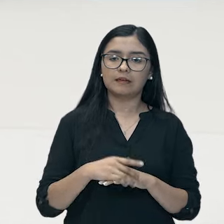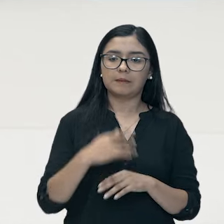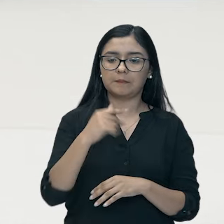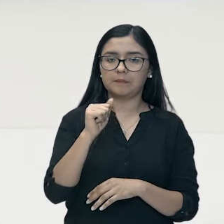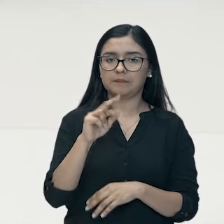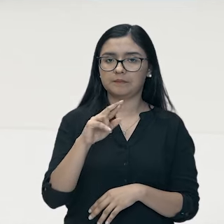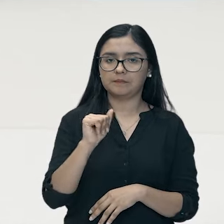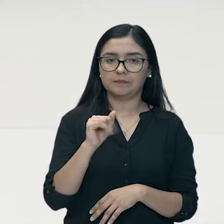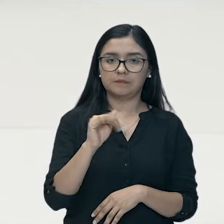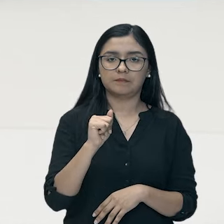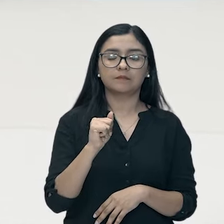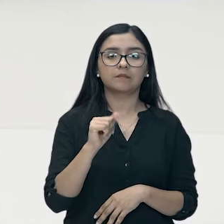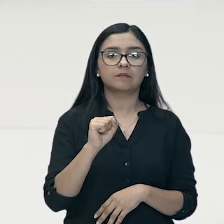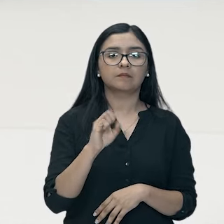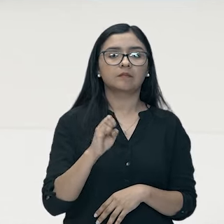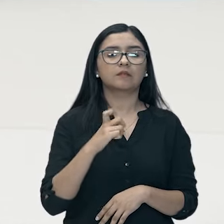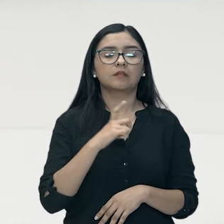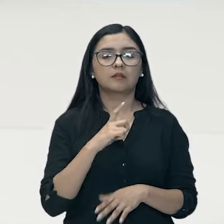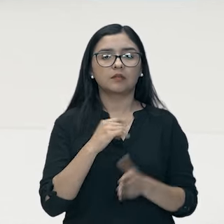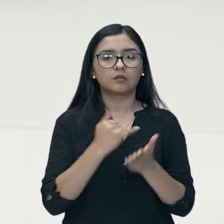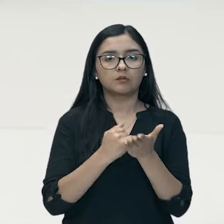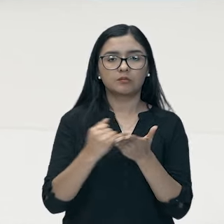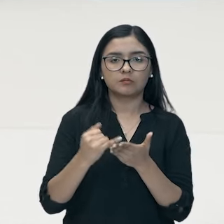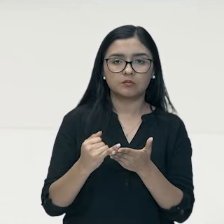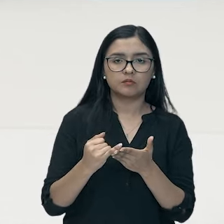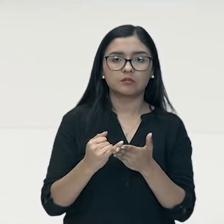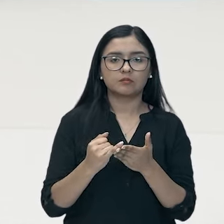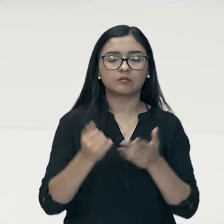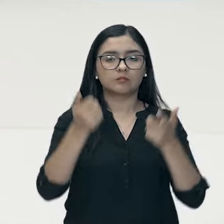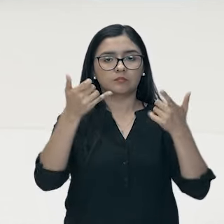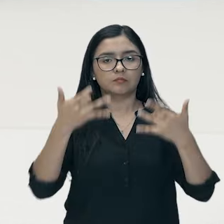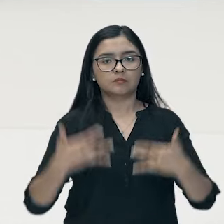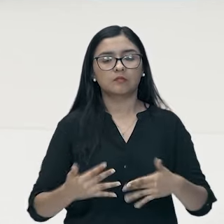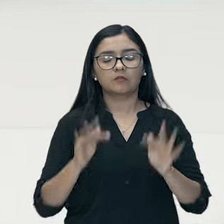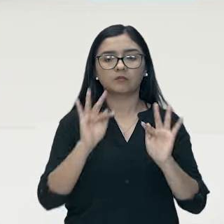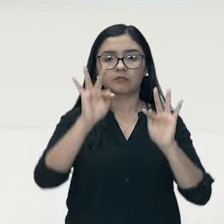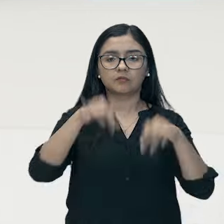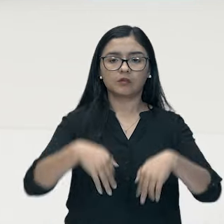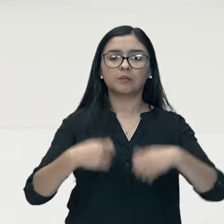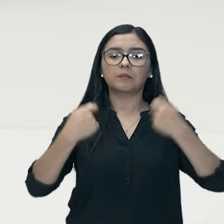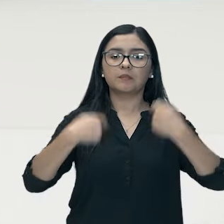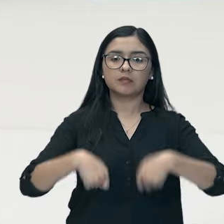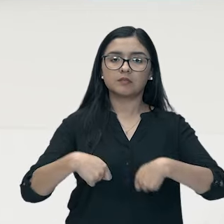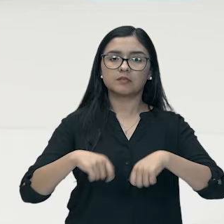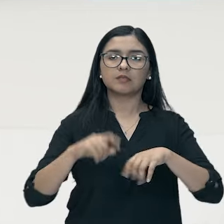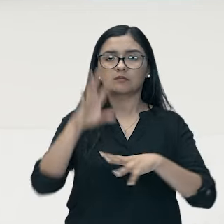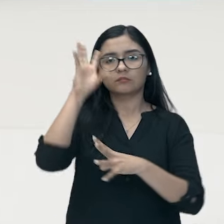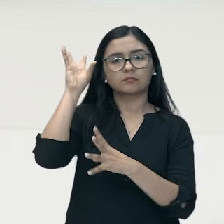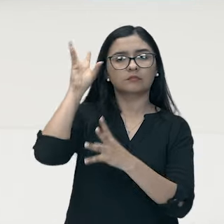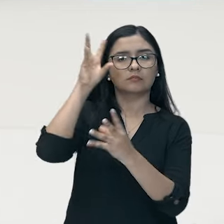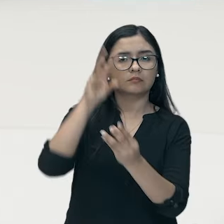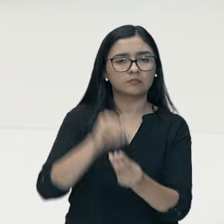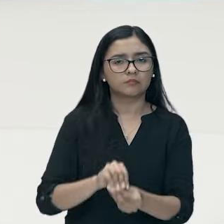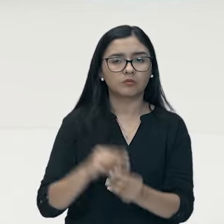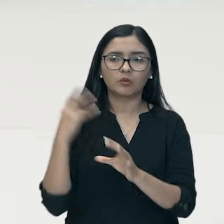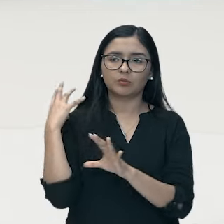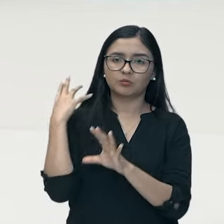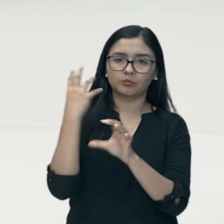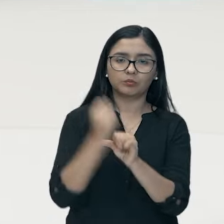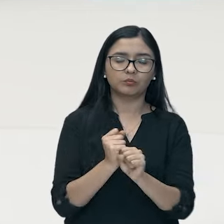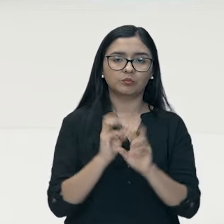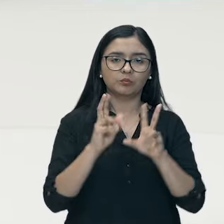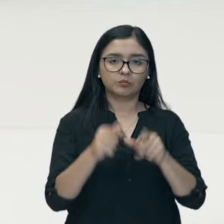faz a introdução o desenvolvimento quando chega a parte da conclusão você precisa retomar tudo aquilo que você